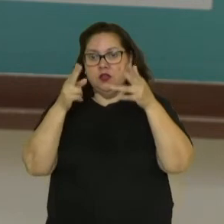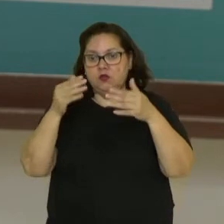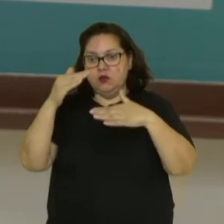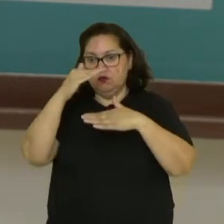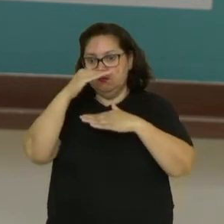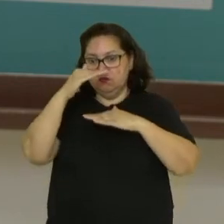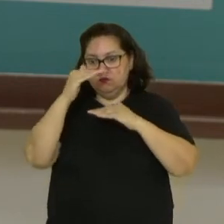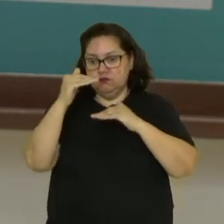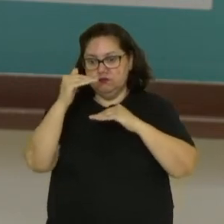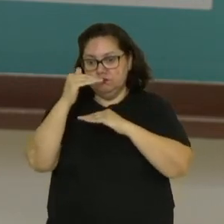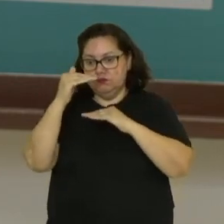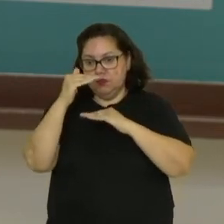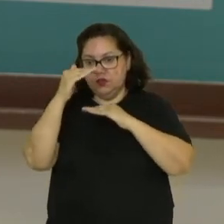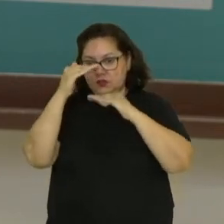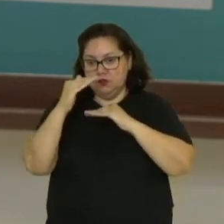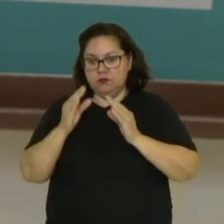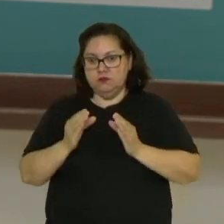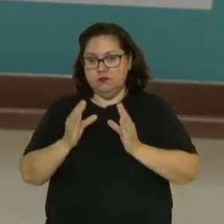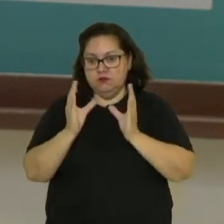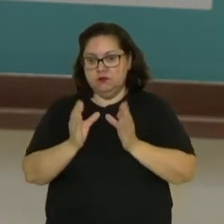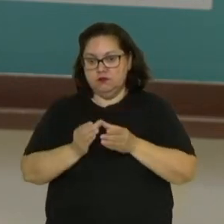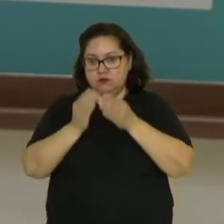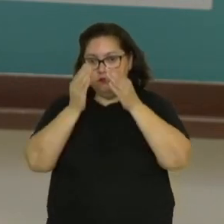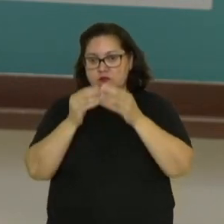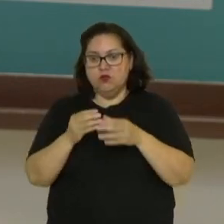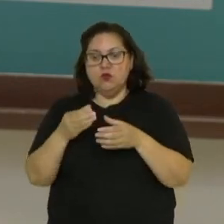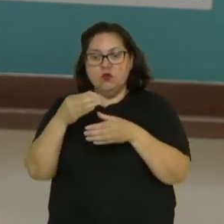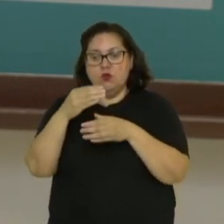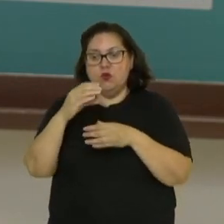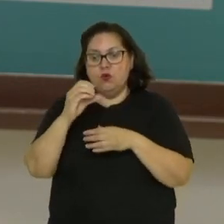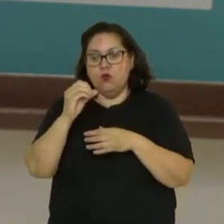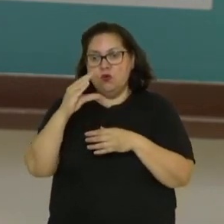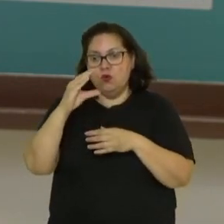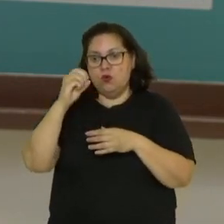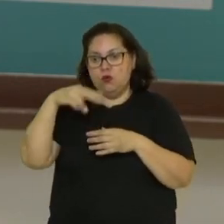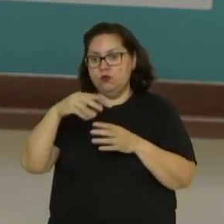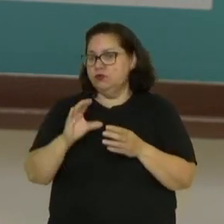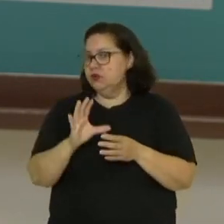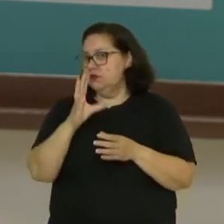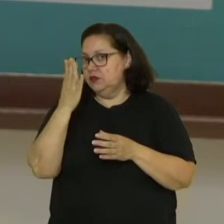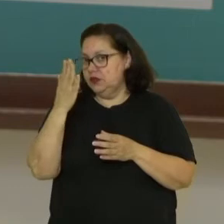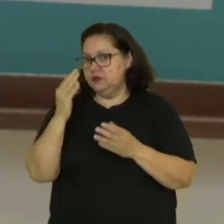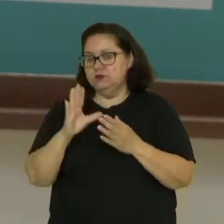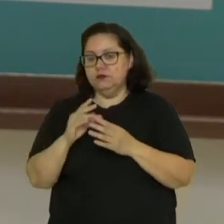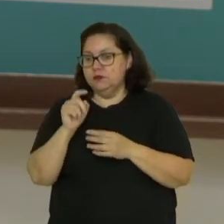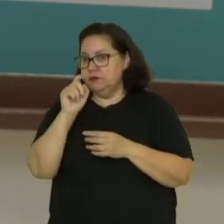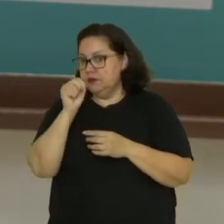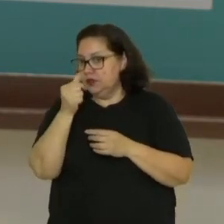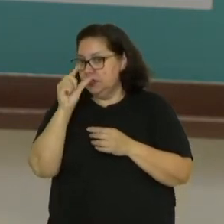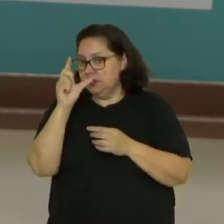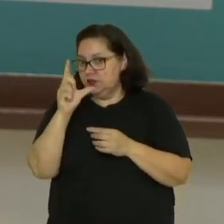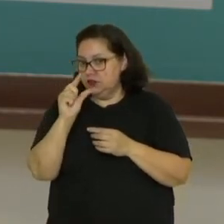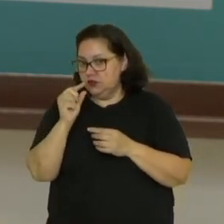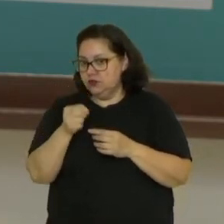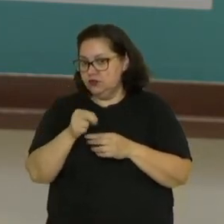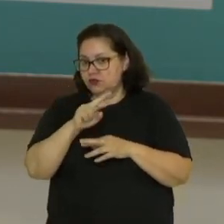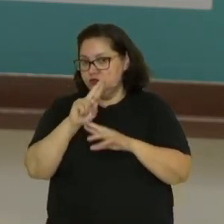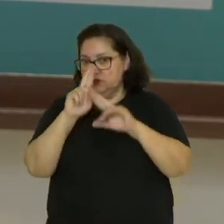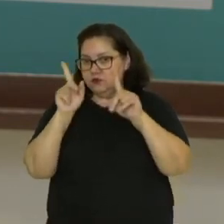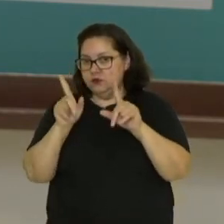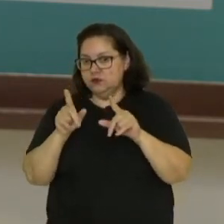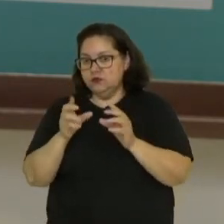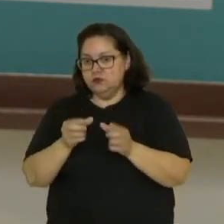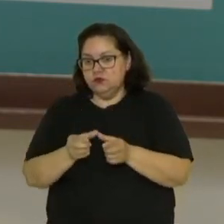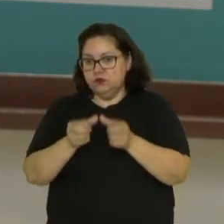base inferior, teria que ser igual à base superior, que num copo isso não acontece, há uma pequena diferença, portanto ele é